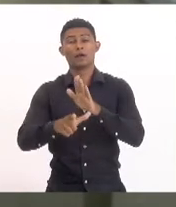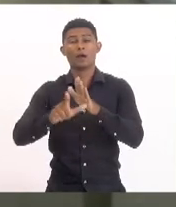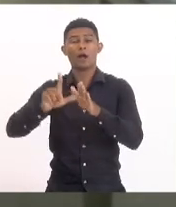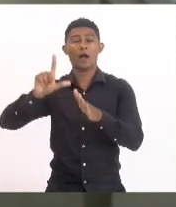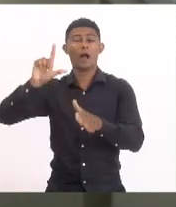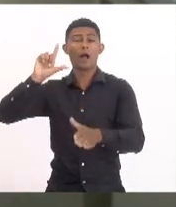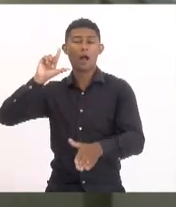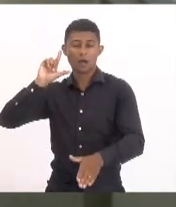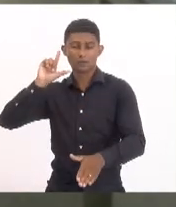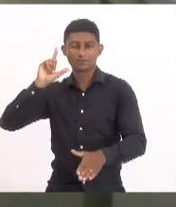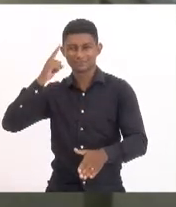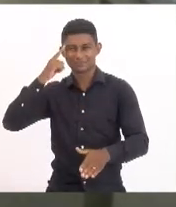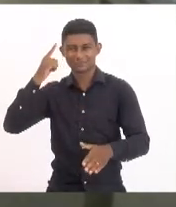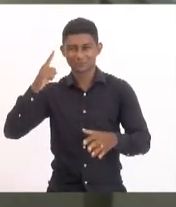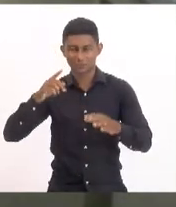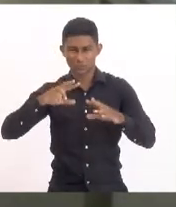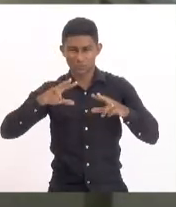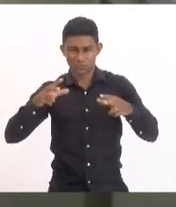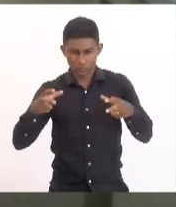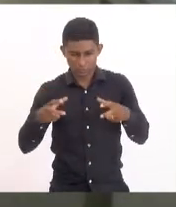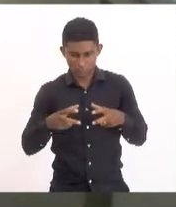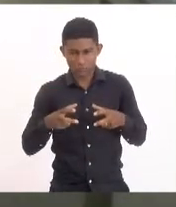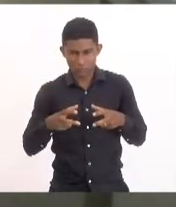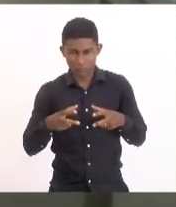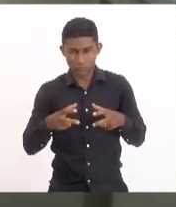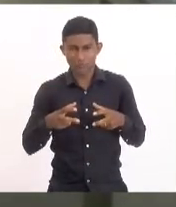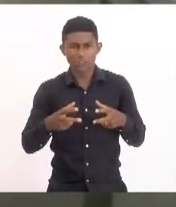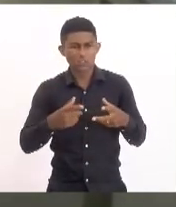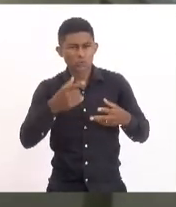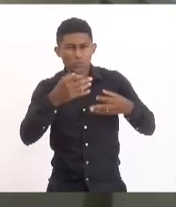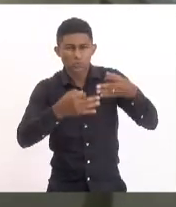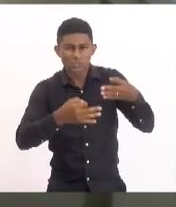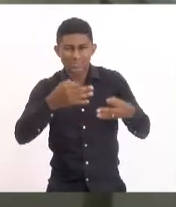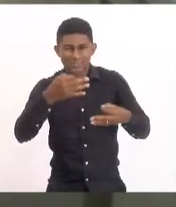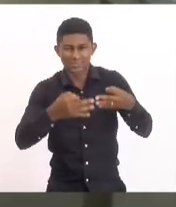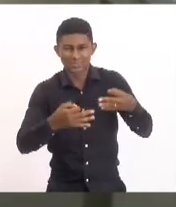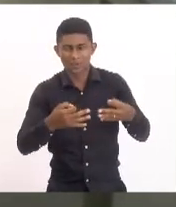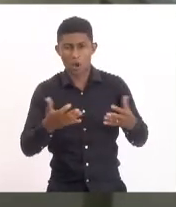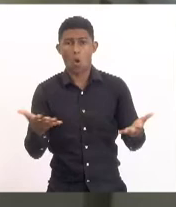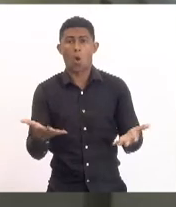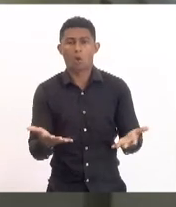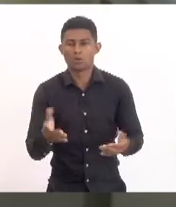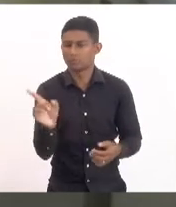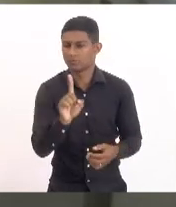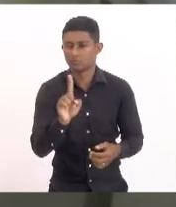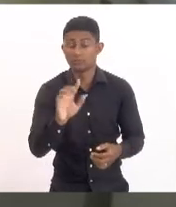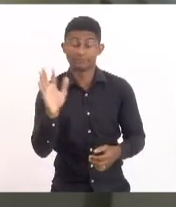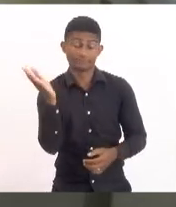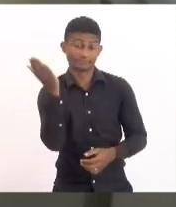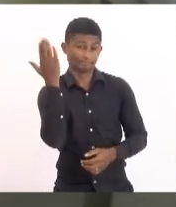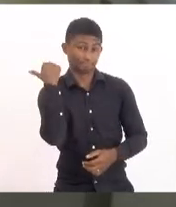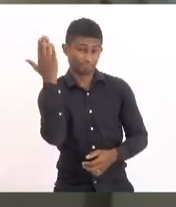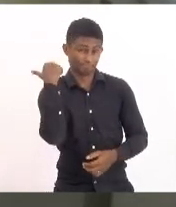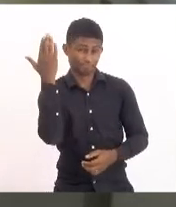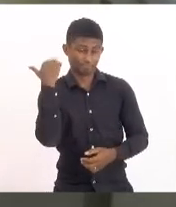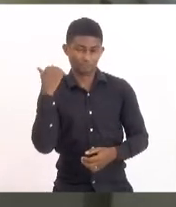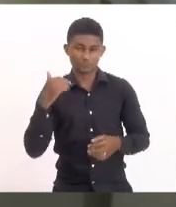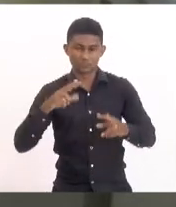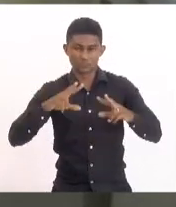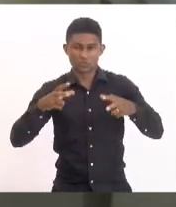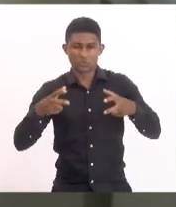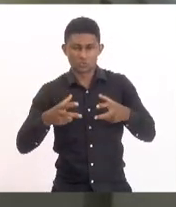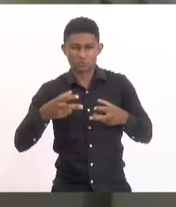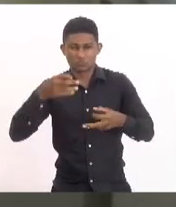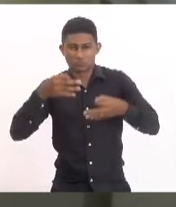a Comissão de Constituição e Justiça, não hoje, né, mas na época que votou, deu parecer